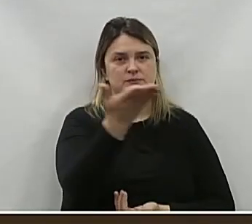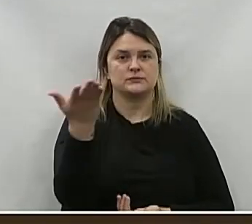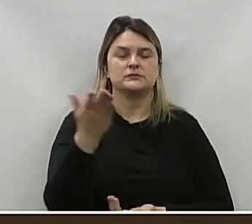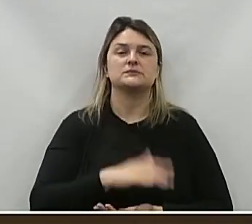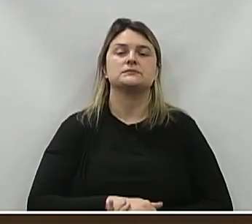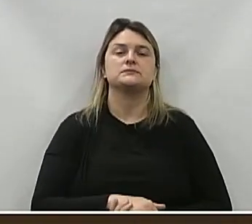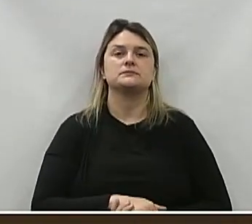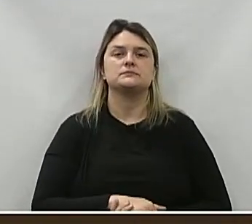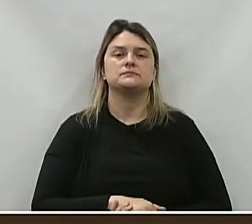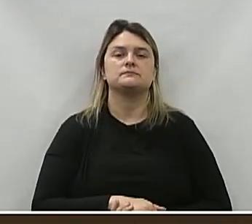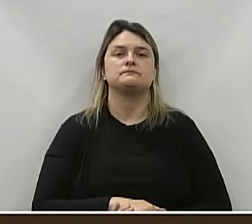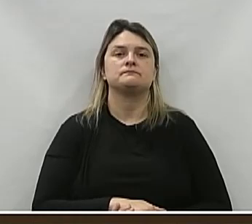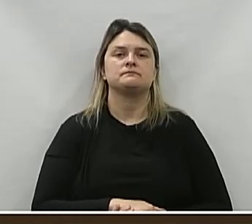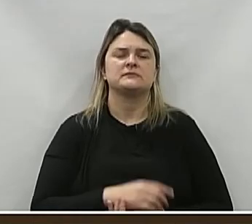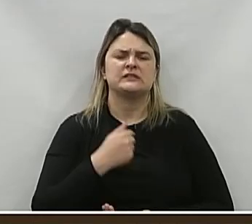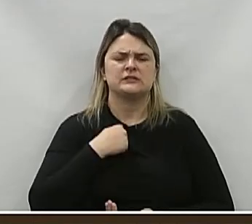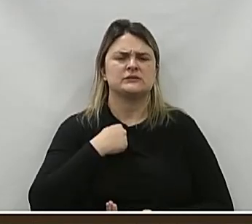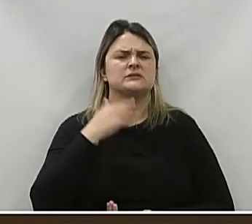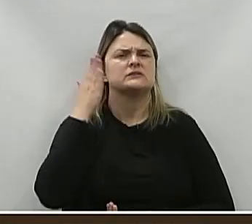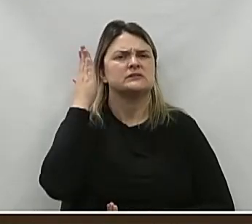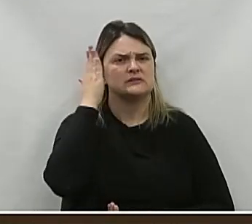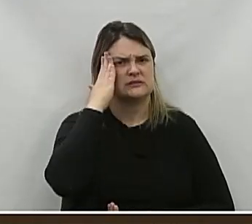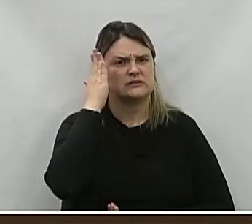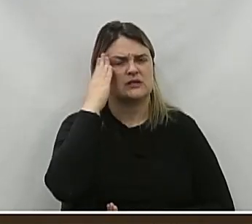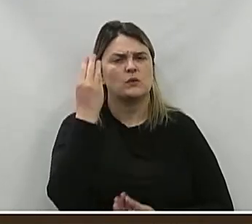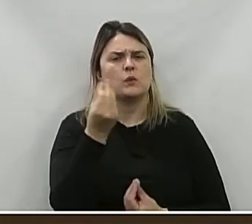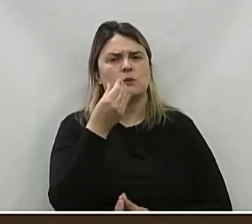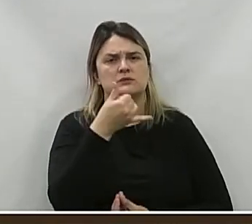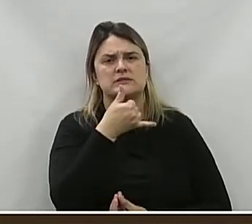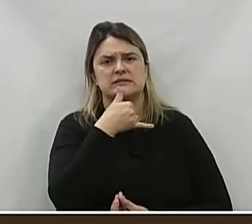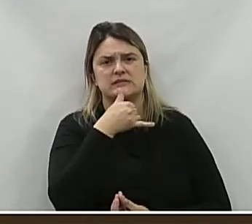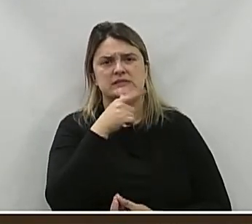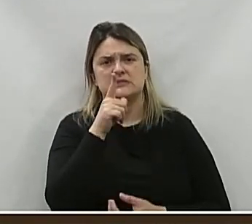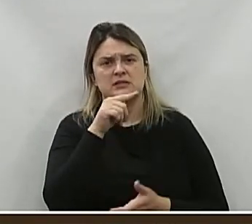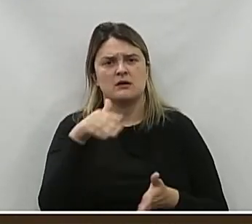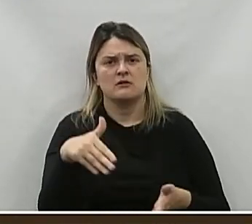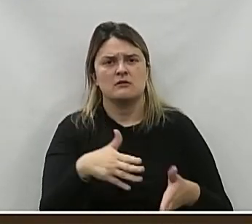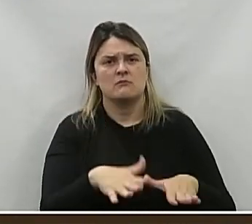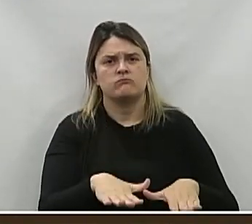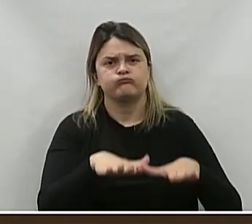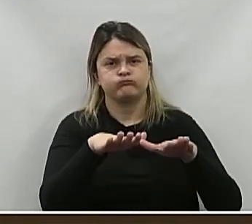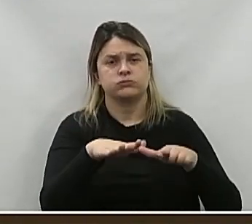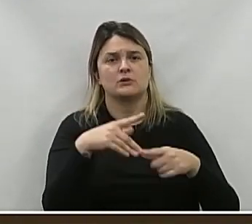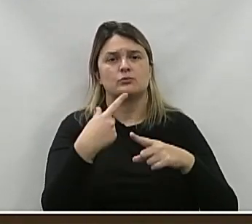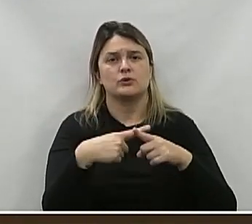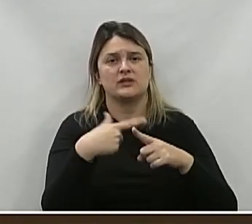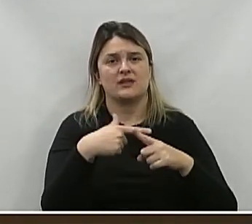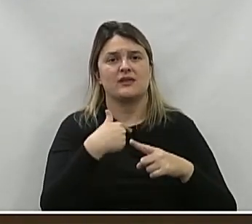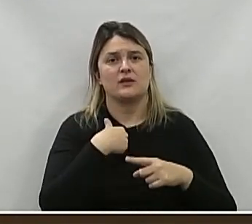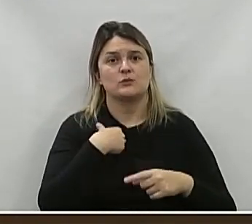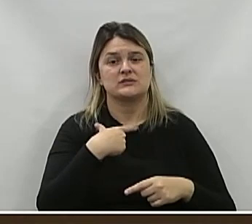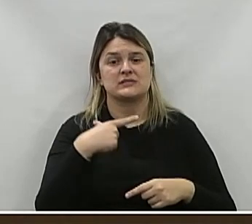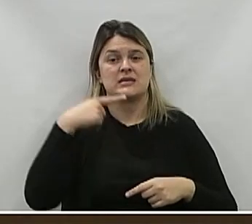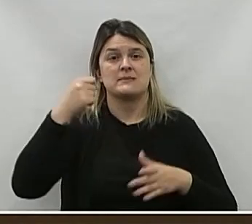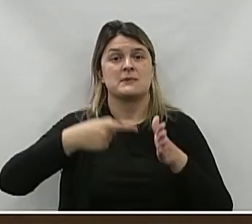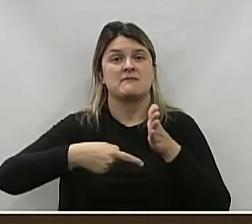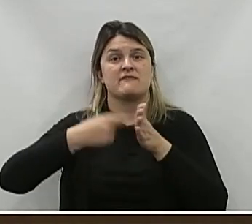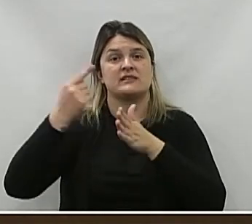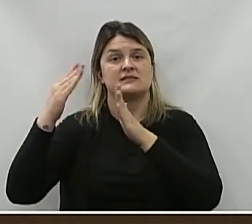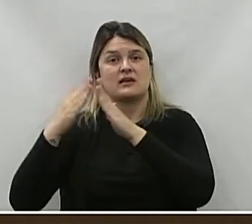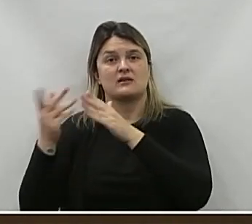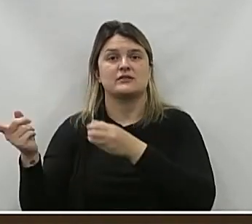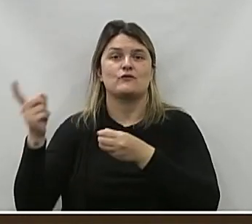geral eu sei muito bem como é triste Essa enchente porque eu saí a primeira vez de casa